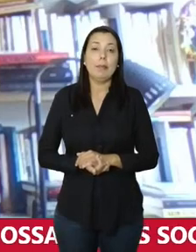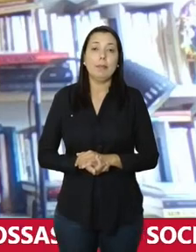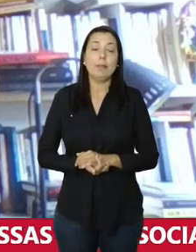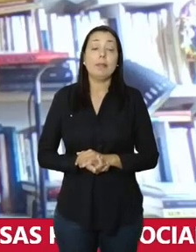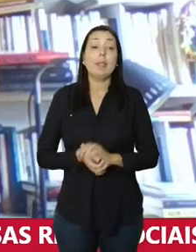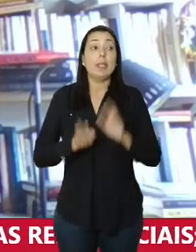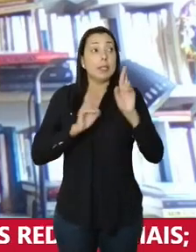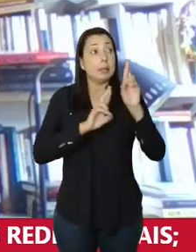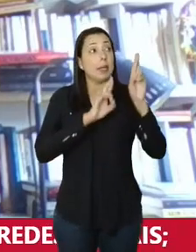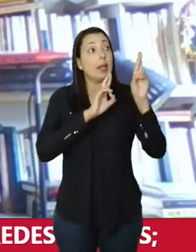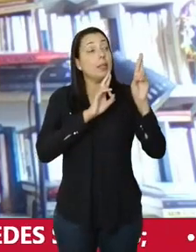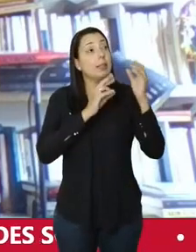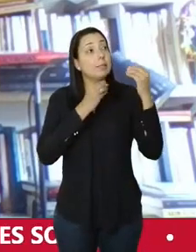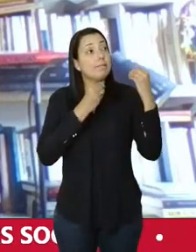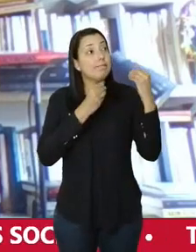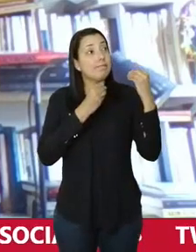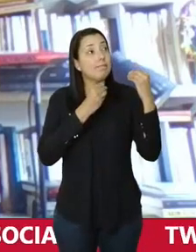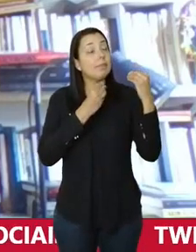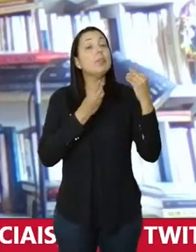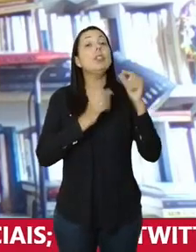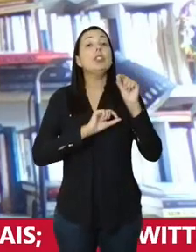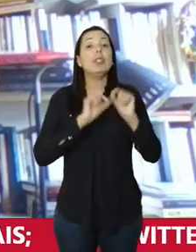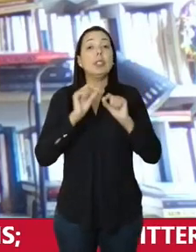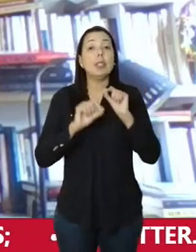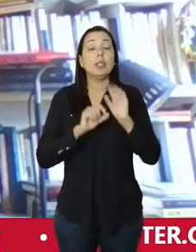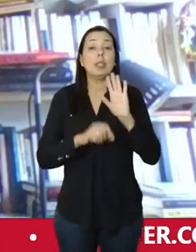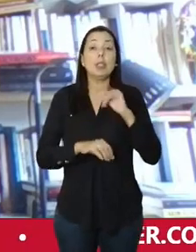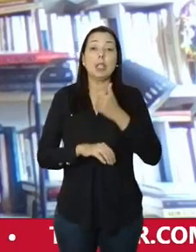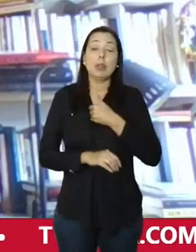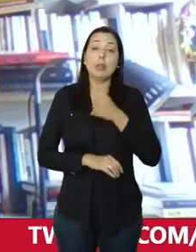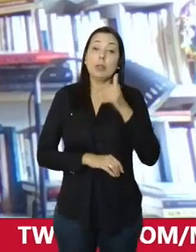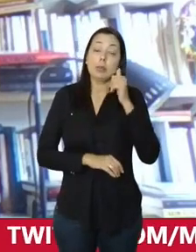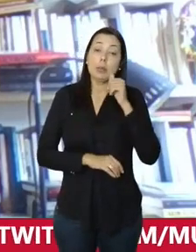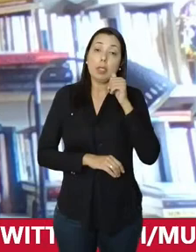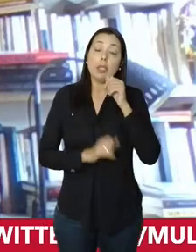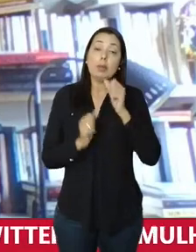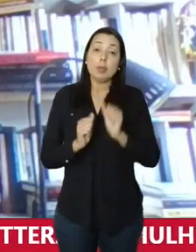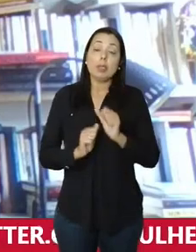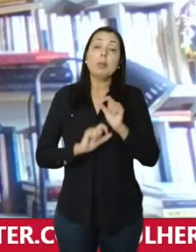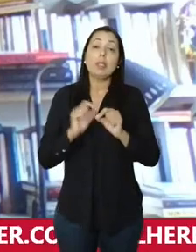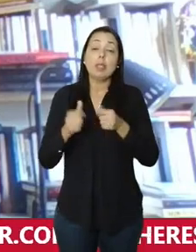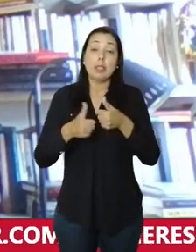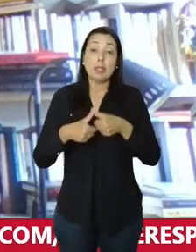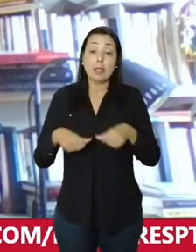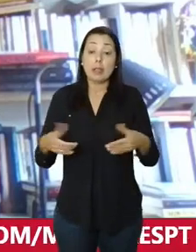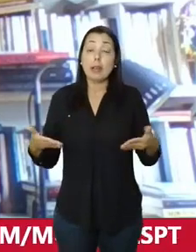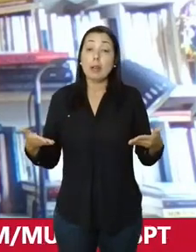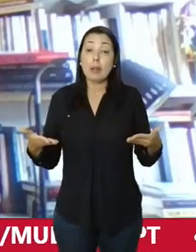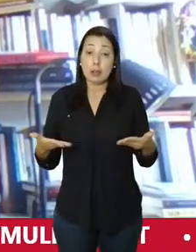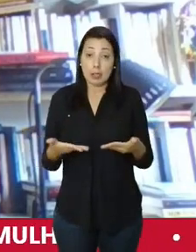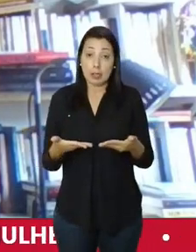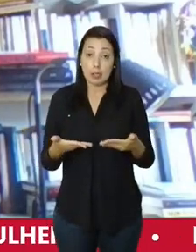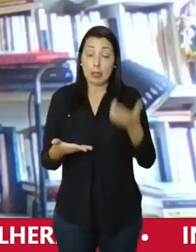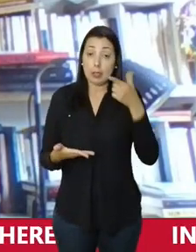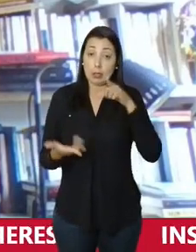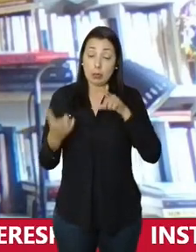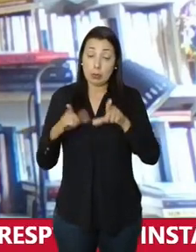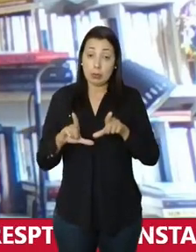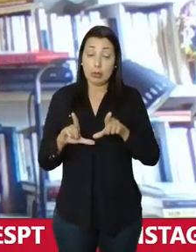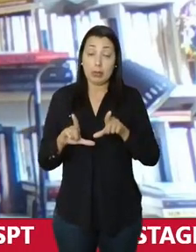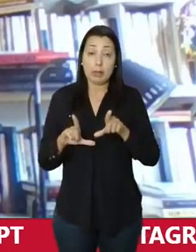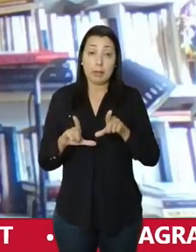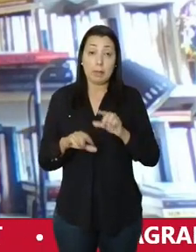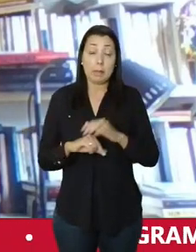Uma esperança de que nós, mulheres, possamos estar com garantia